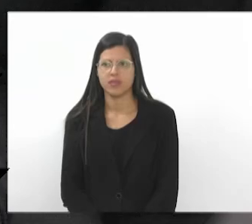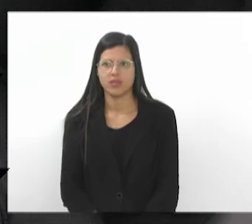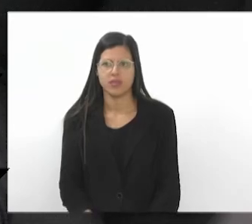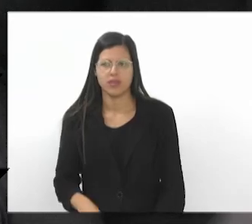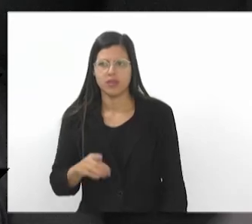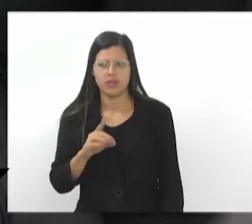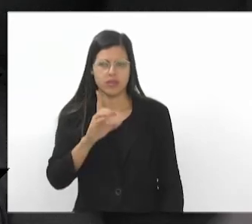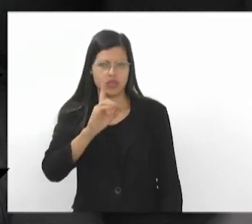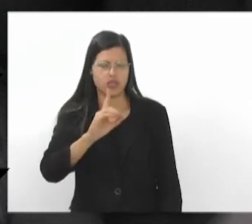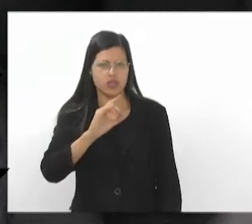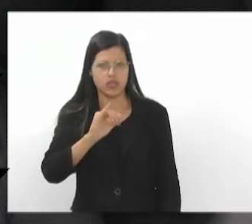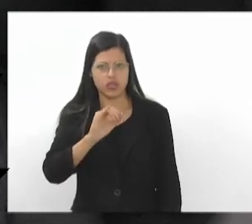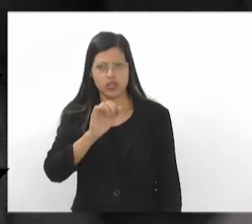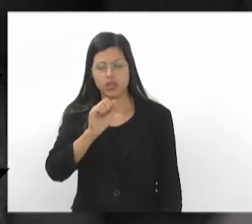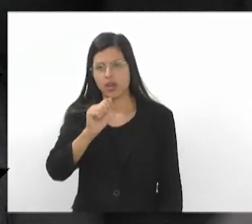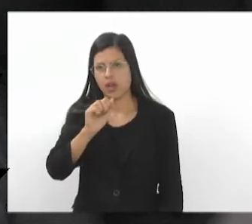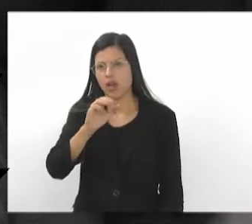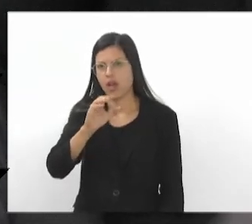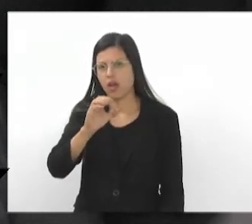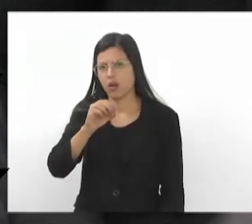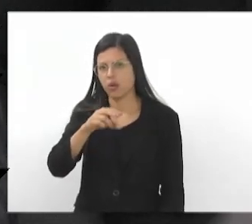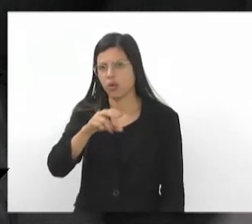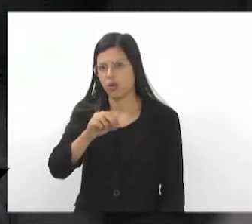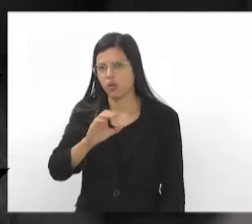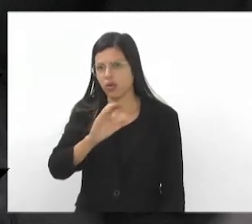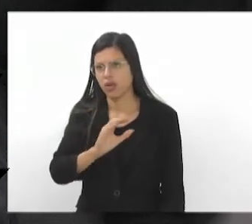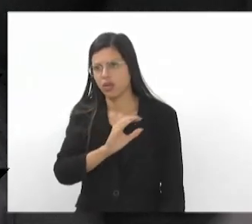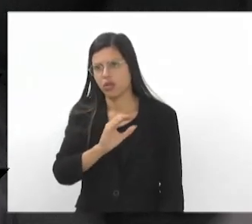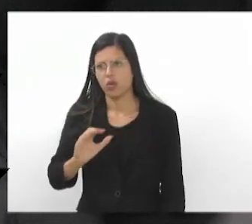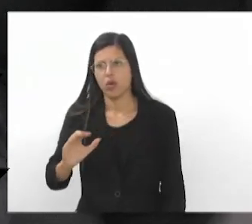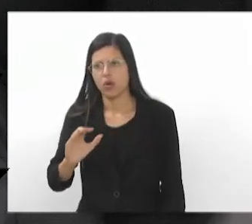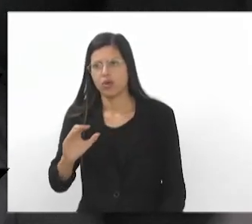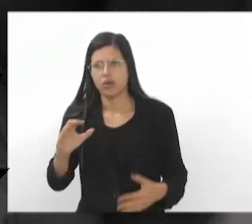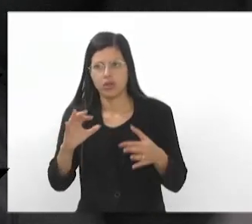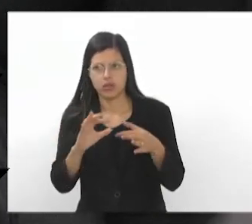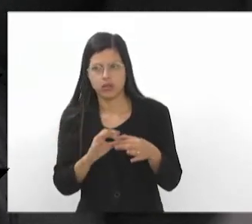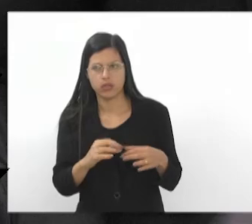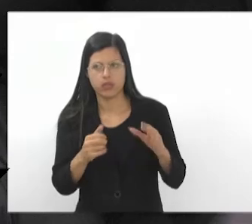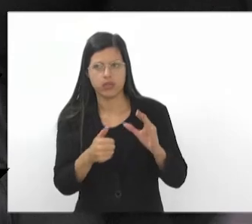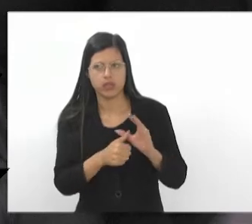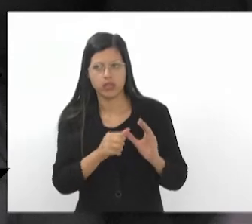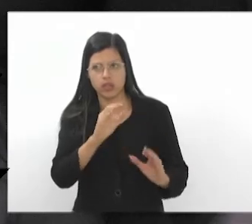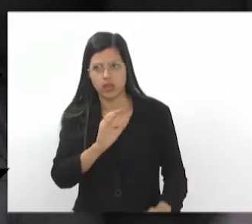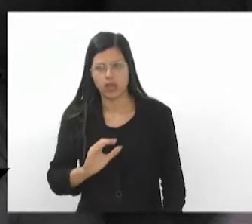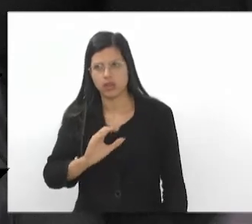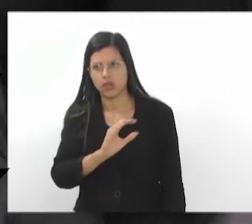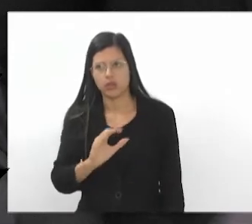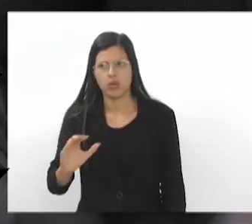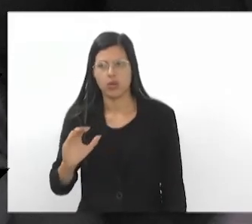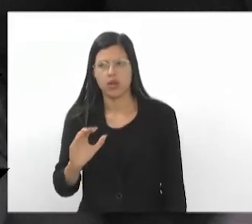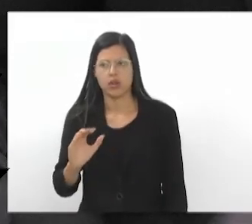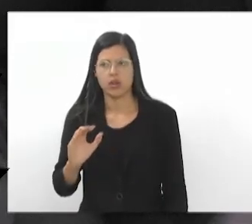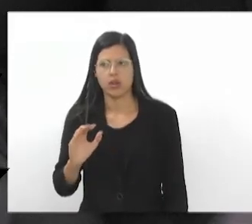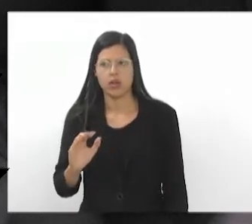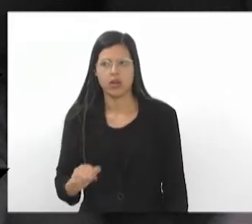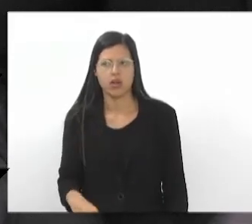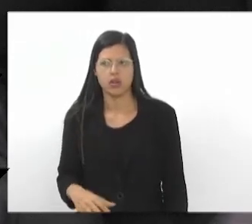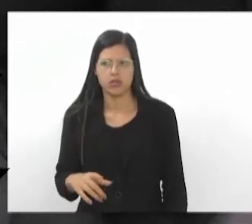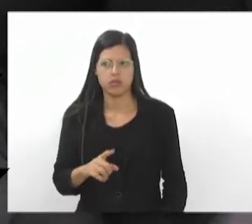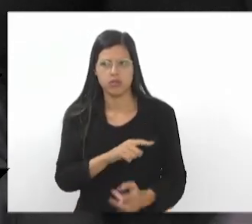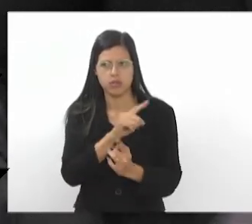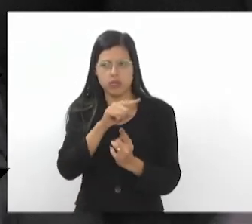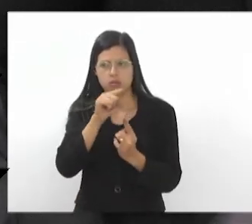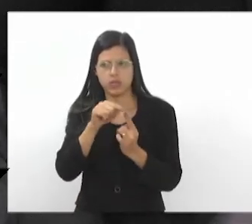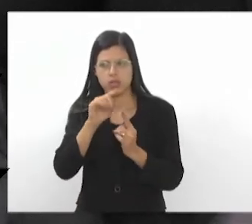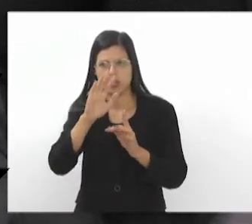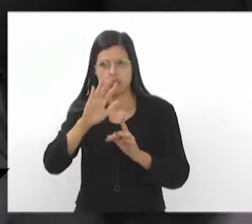católico faz parte da denominação cristã católica e a gente, nesse momento, a intenção é